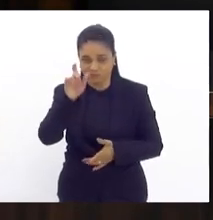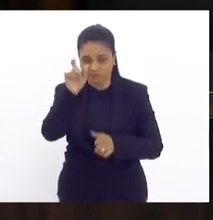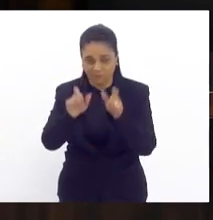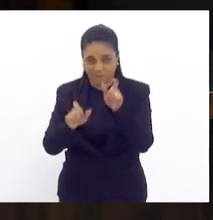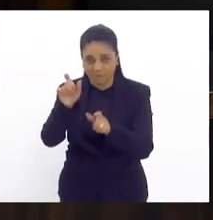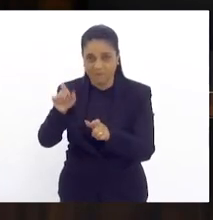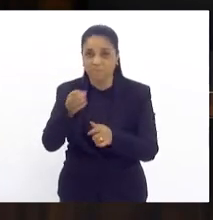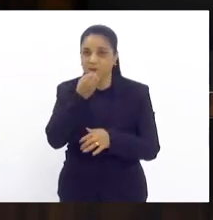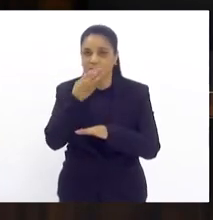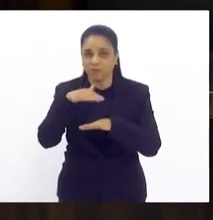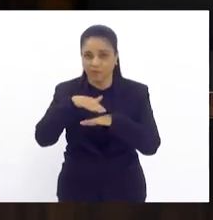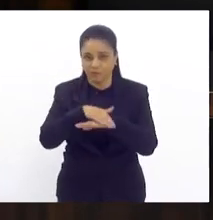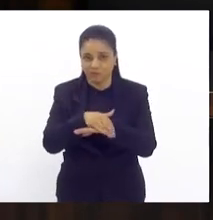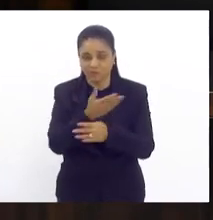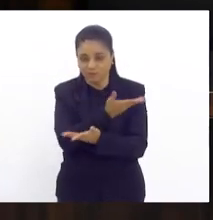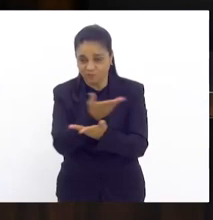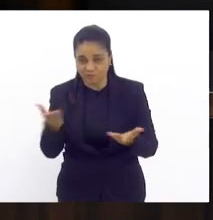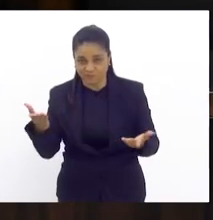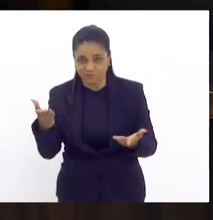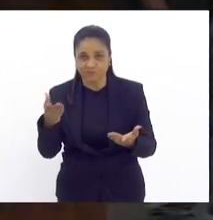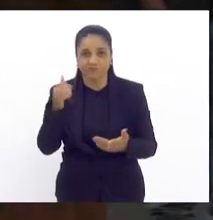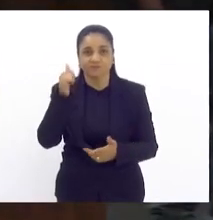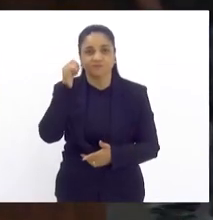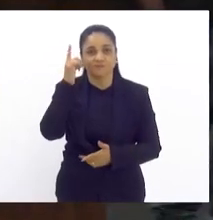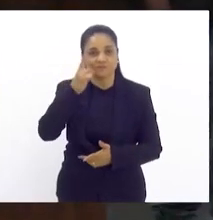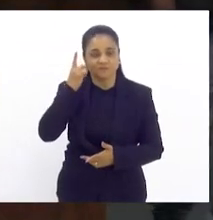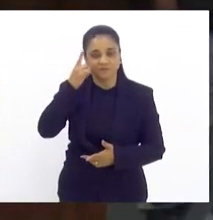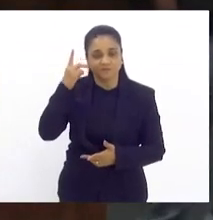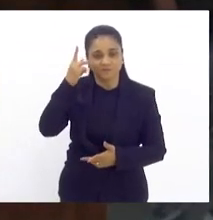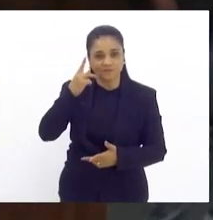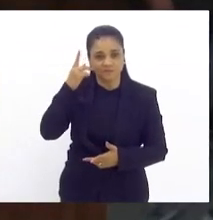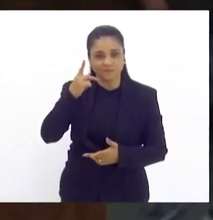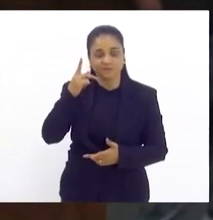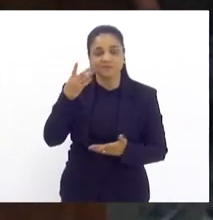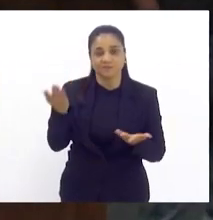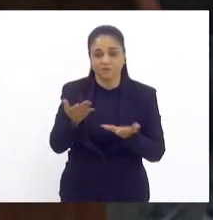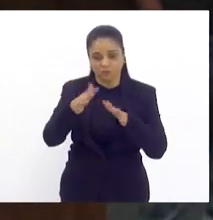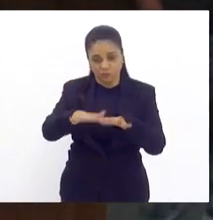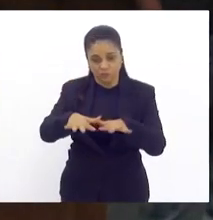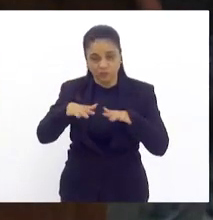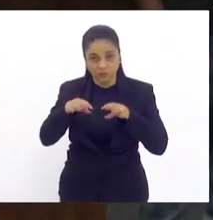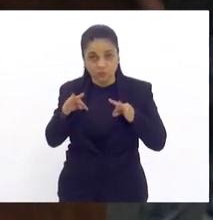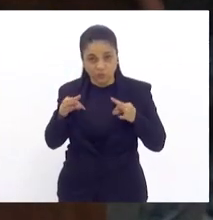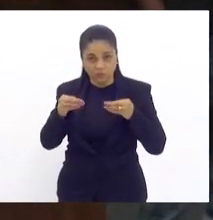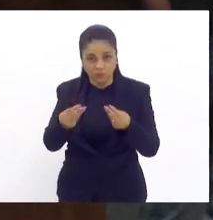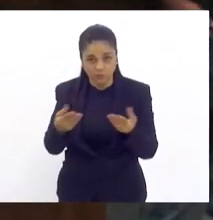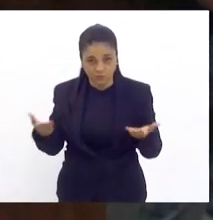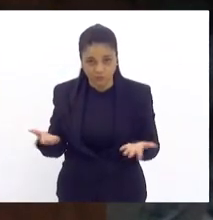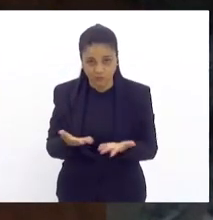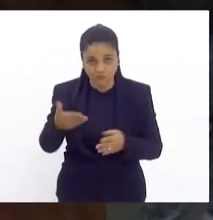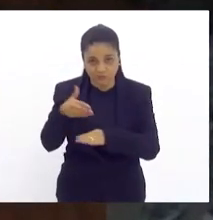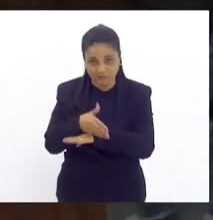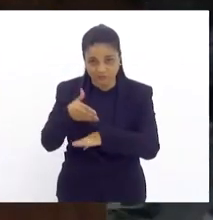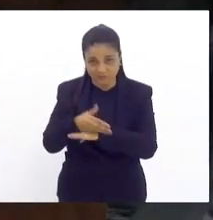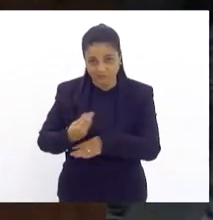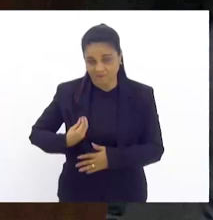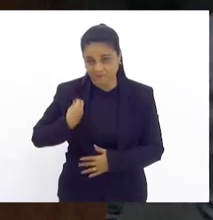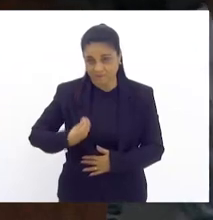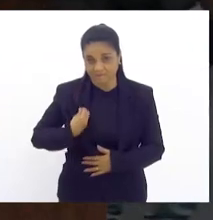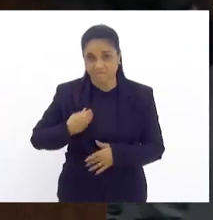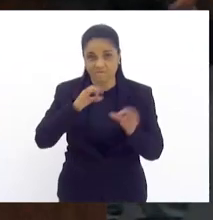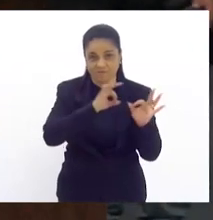Boa noite a todos, boa noite aos parlamentares, às autoridades presentes e a todos aqui presentes, inclusive os que estão